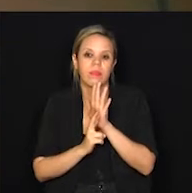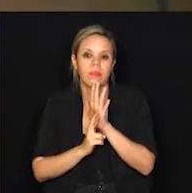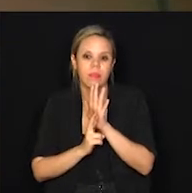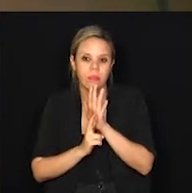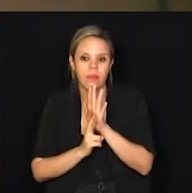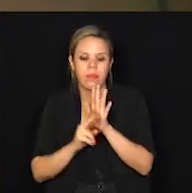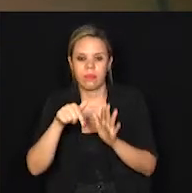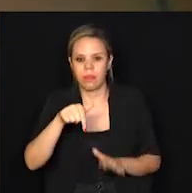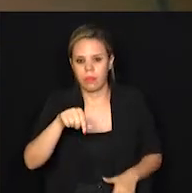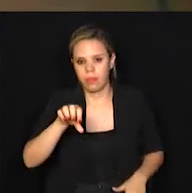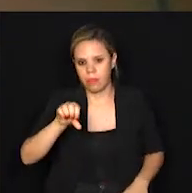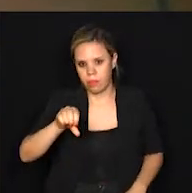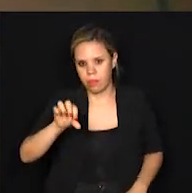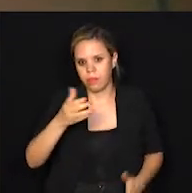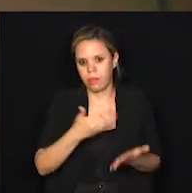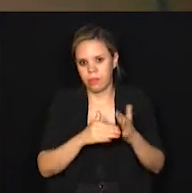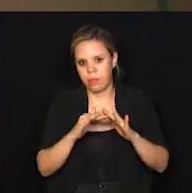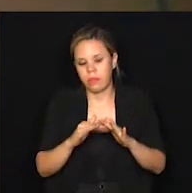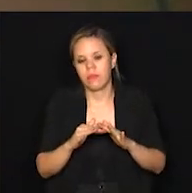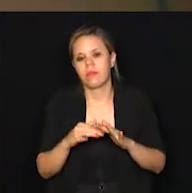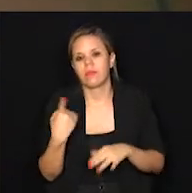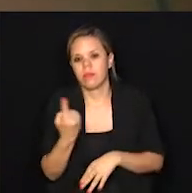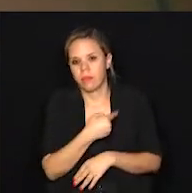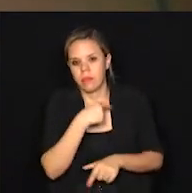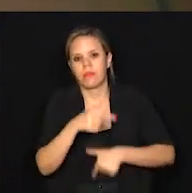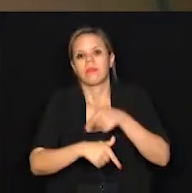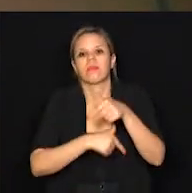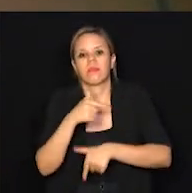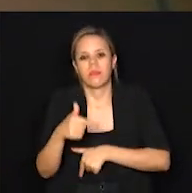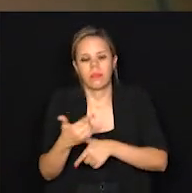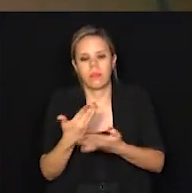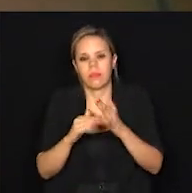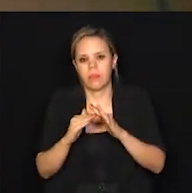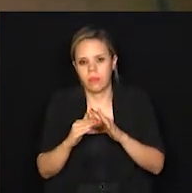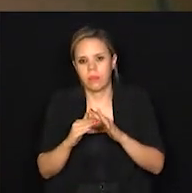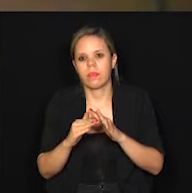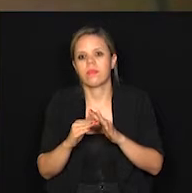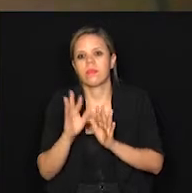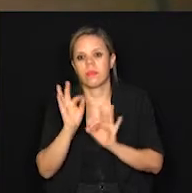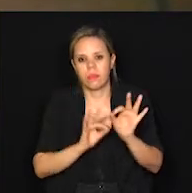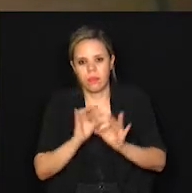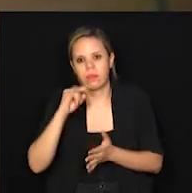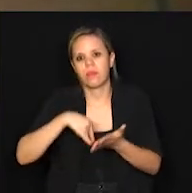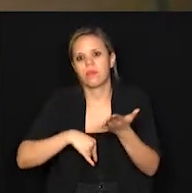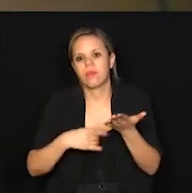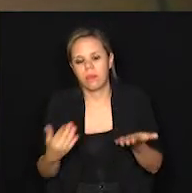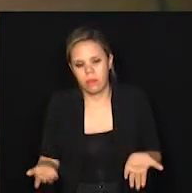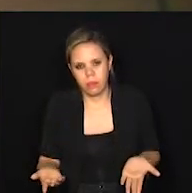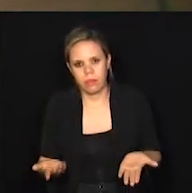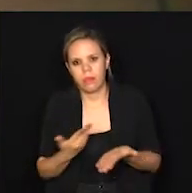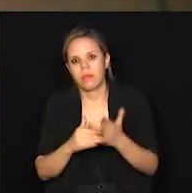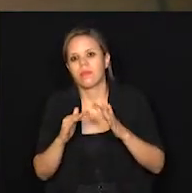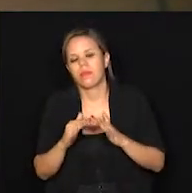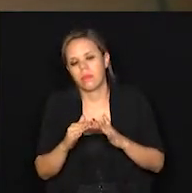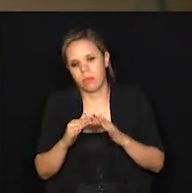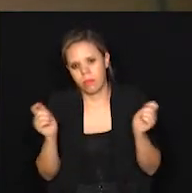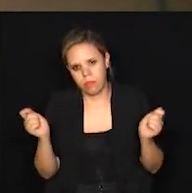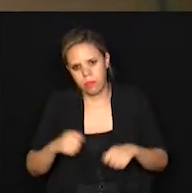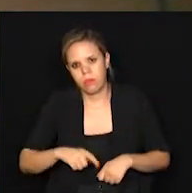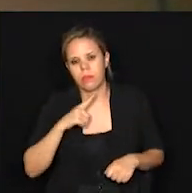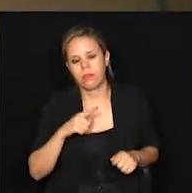acho que, independente desse debate sobre a questão do retorno, a gente deveria sempre